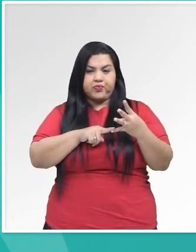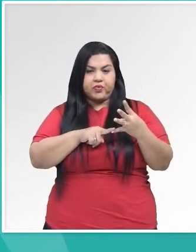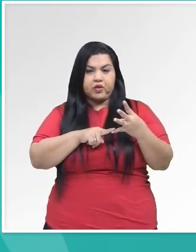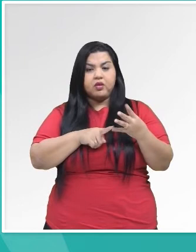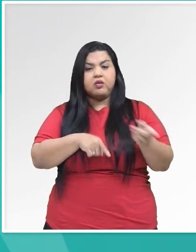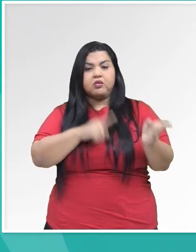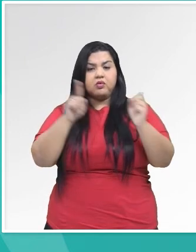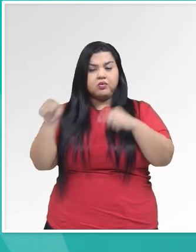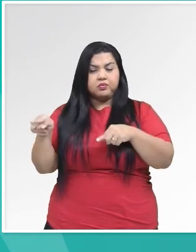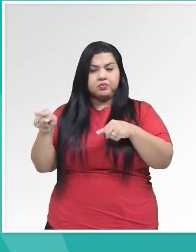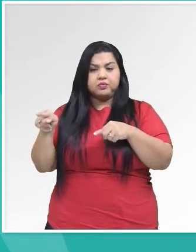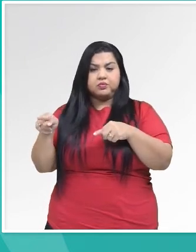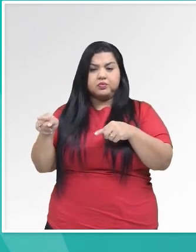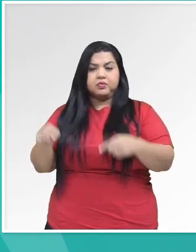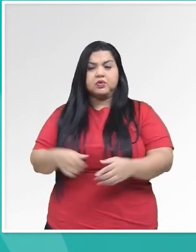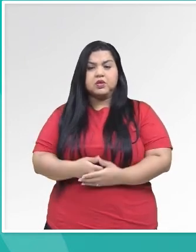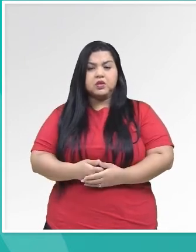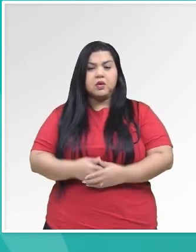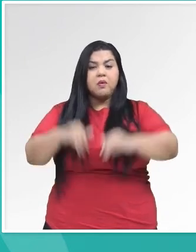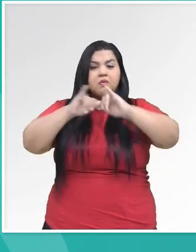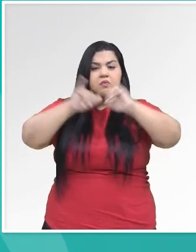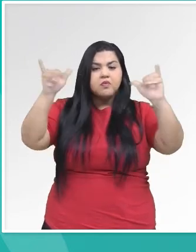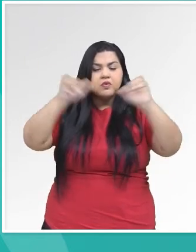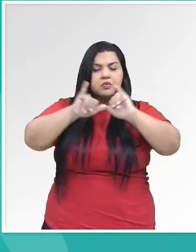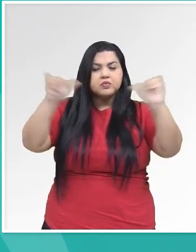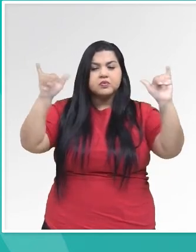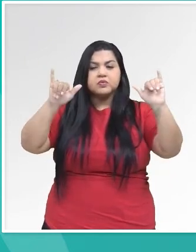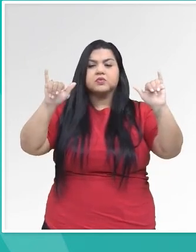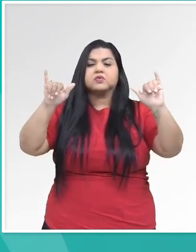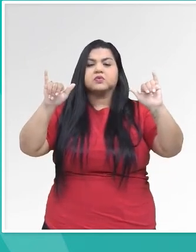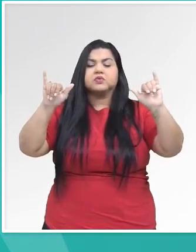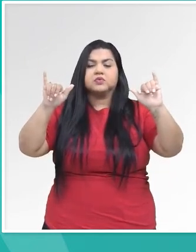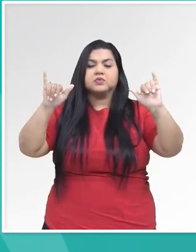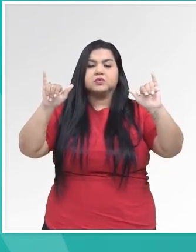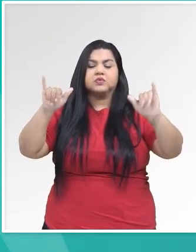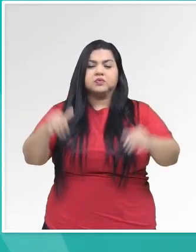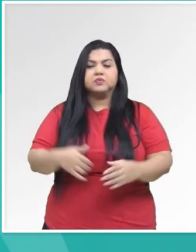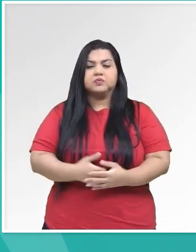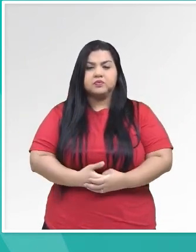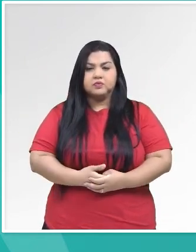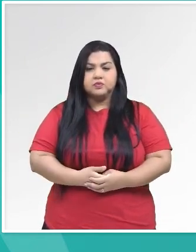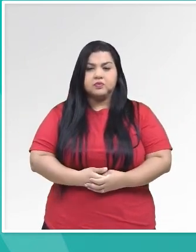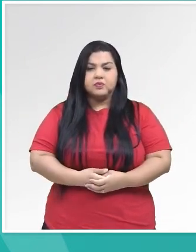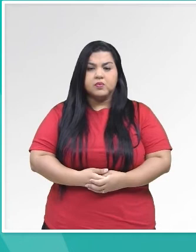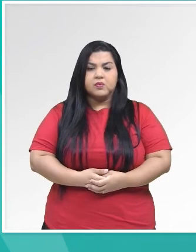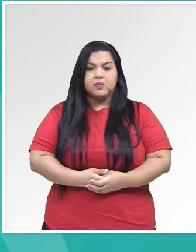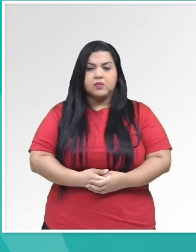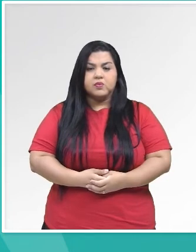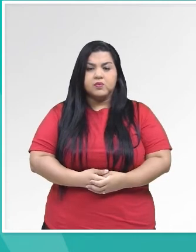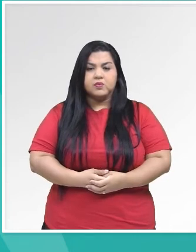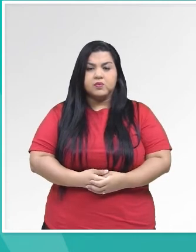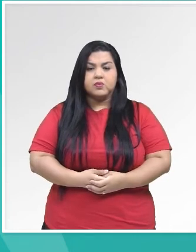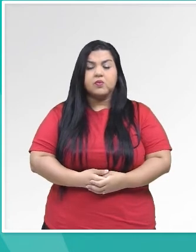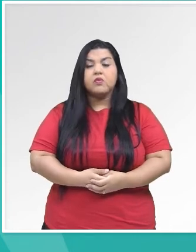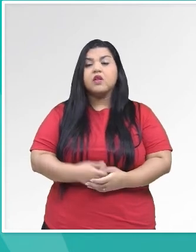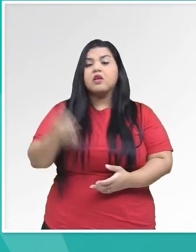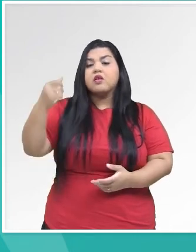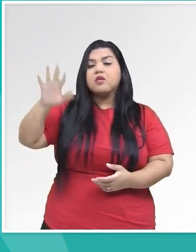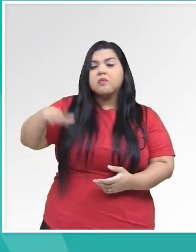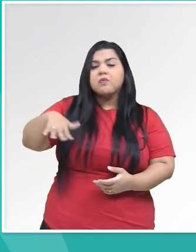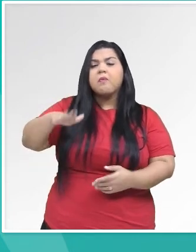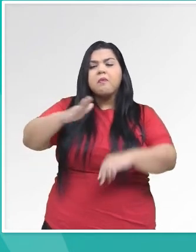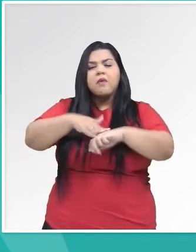nós temos uma propaganda, né? Uma propaganda aí, tá certo? Promoção Mais Sabor para o